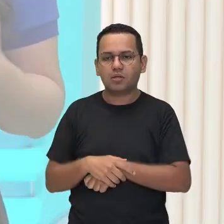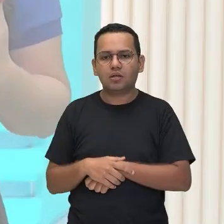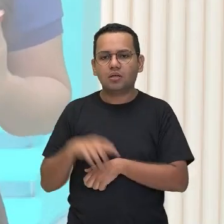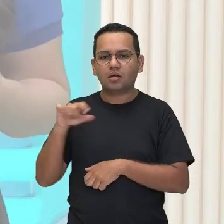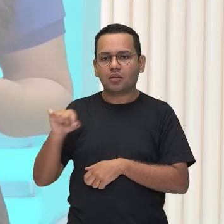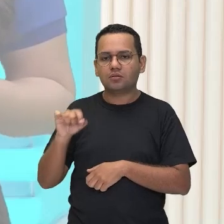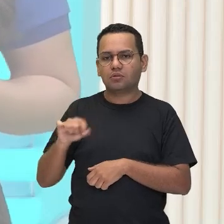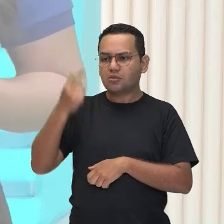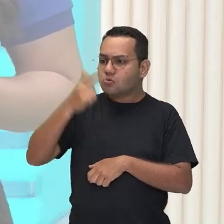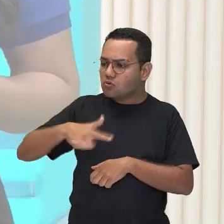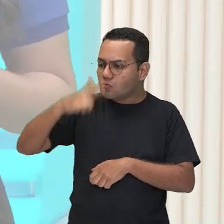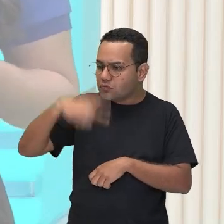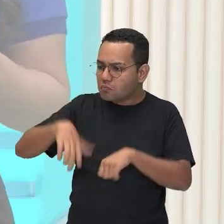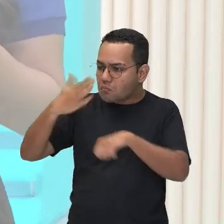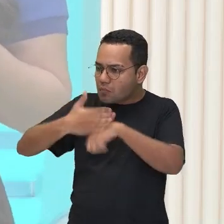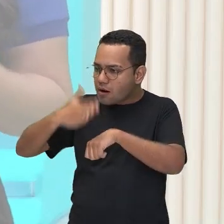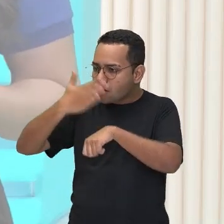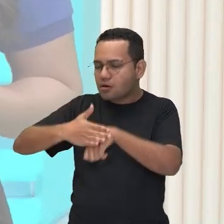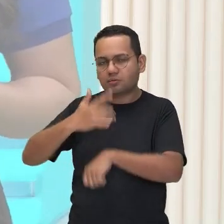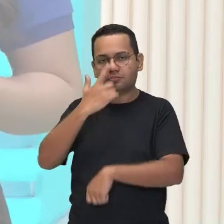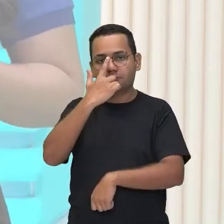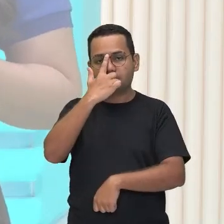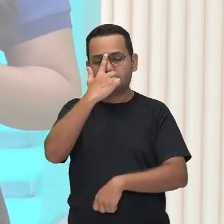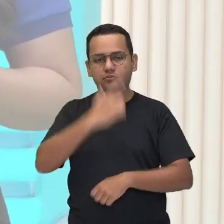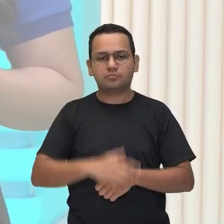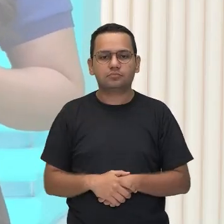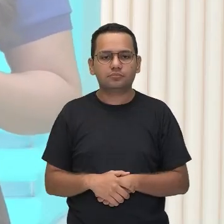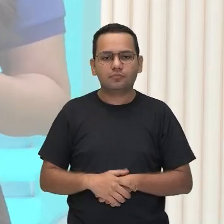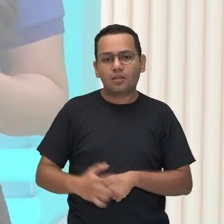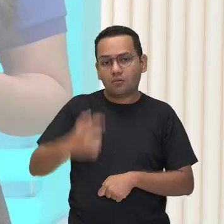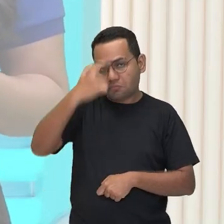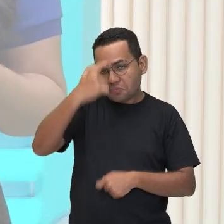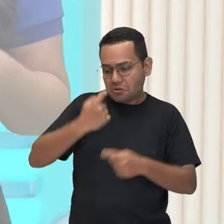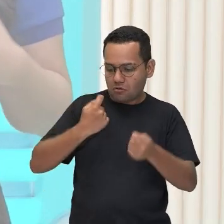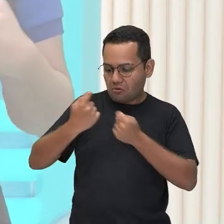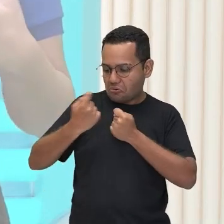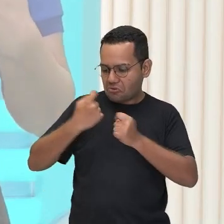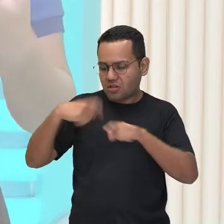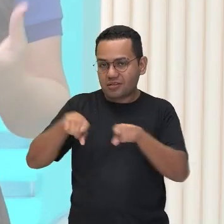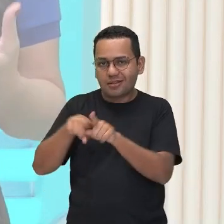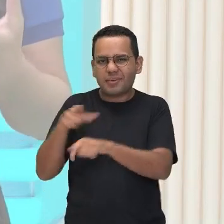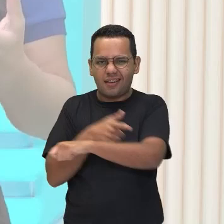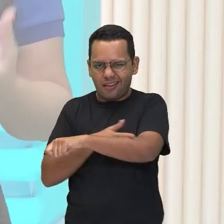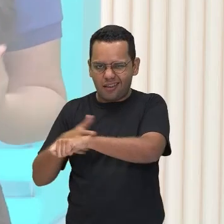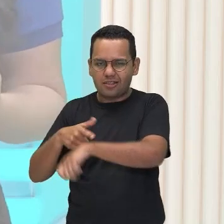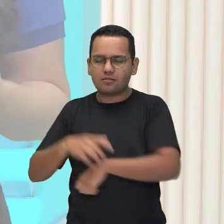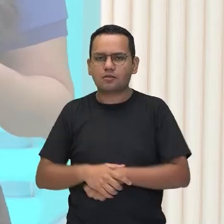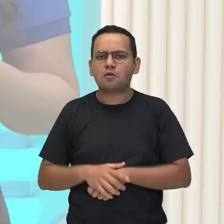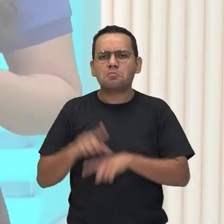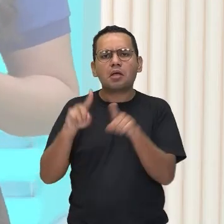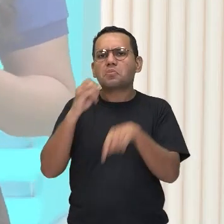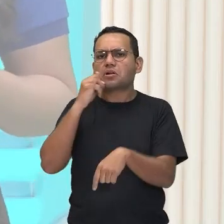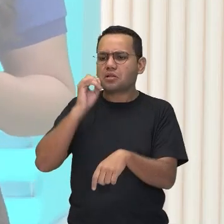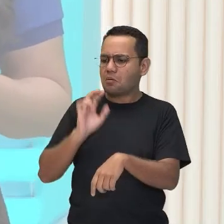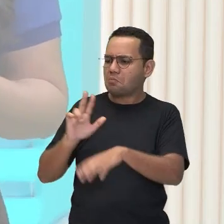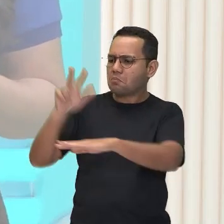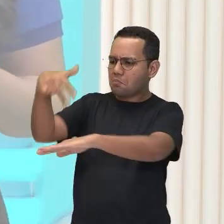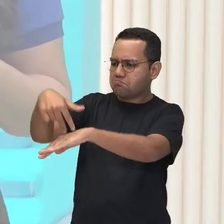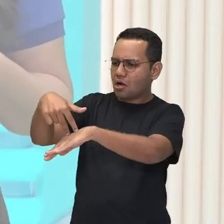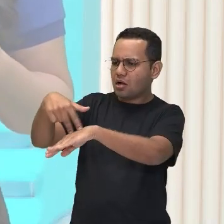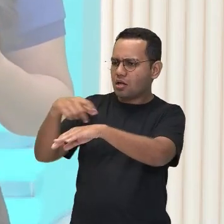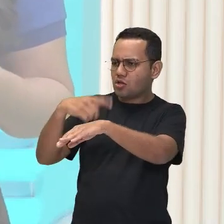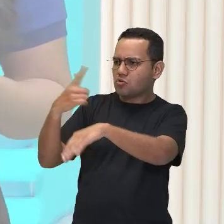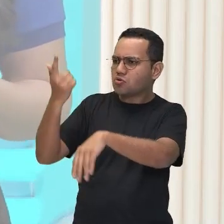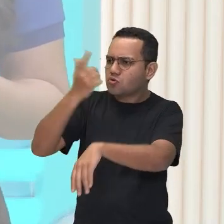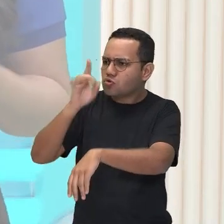a luta exige autodisciplina e autocontrole porque não é só chegar lá e lutar né Você tem todo